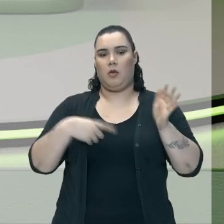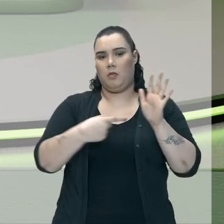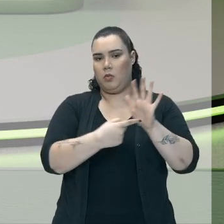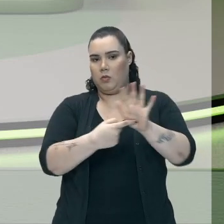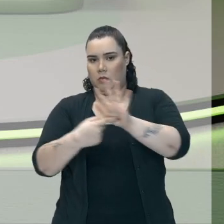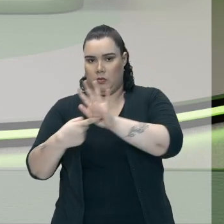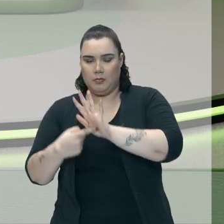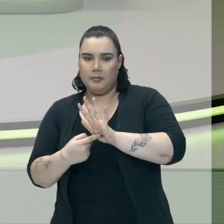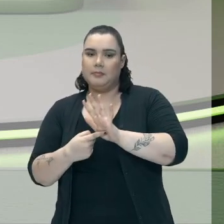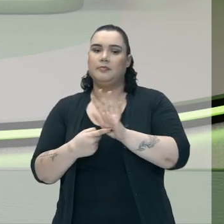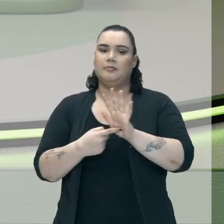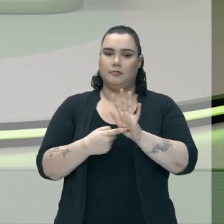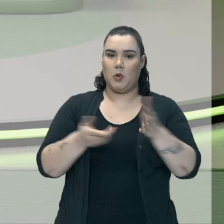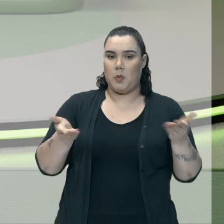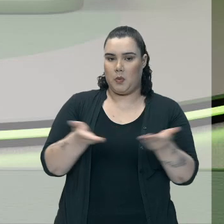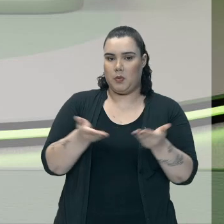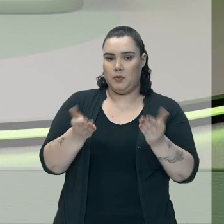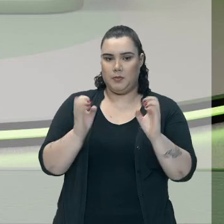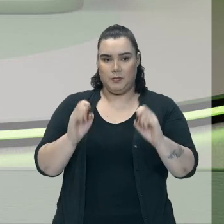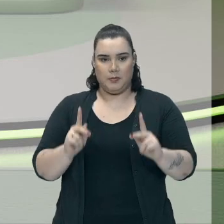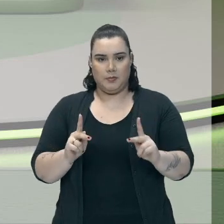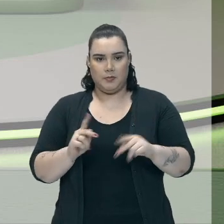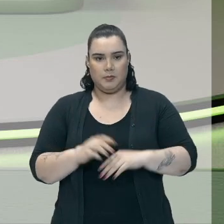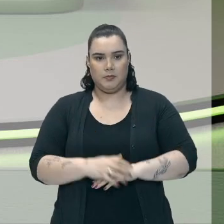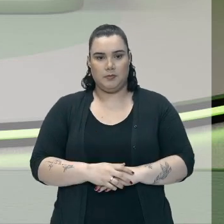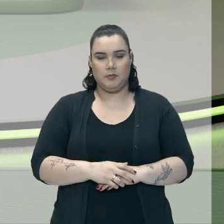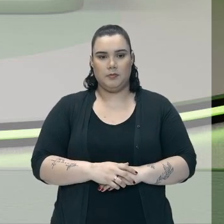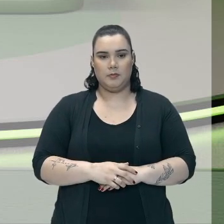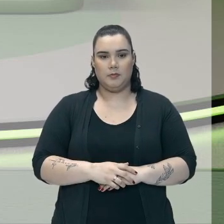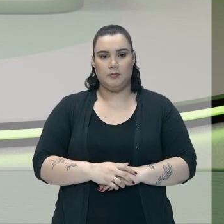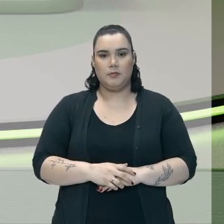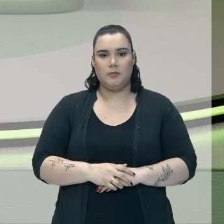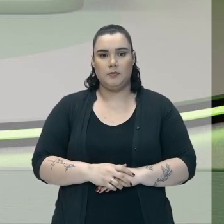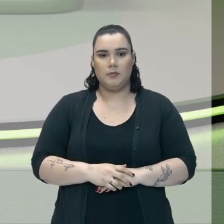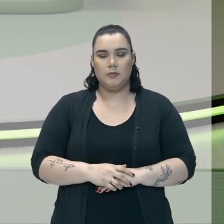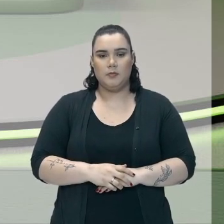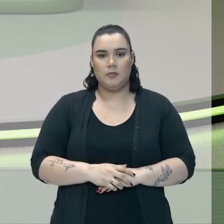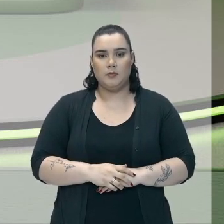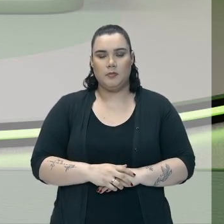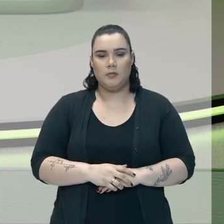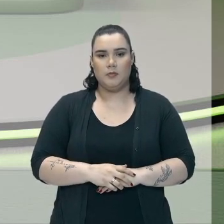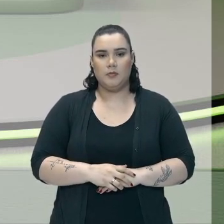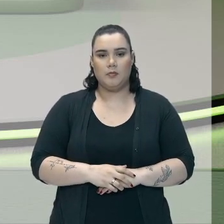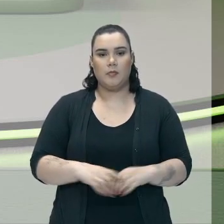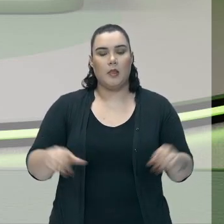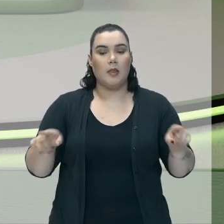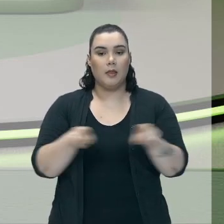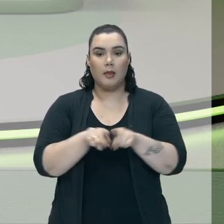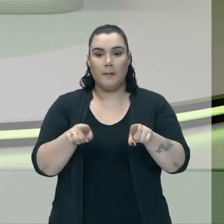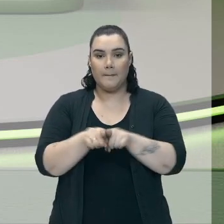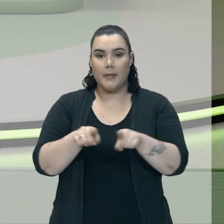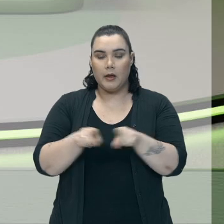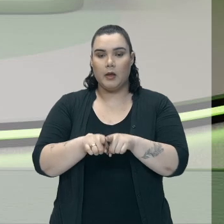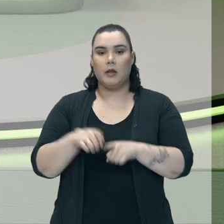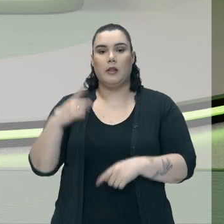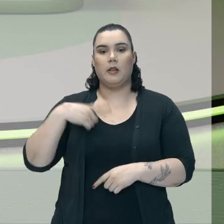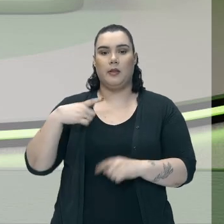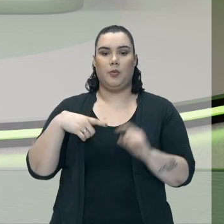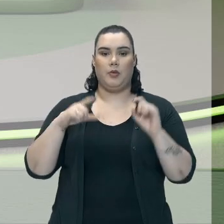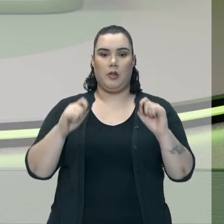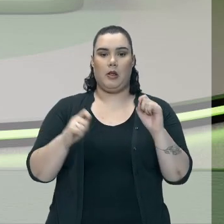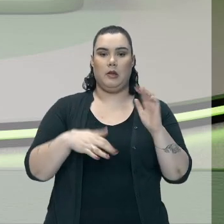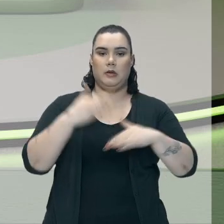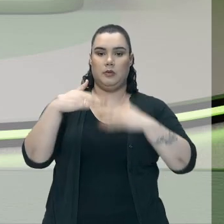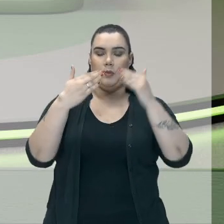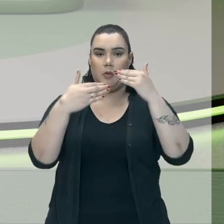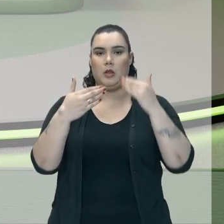nós temos aí atualmente, tá, pessoal? Bem, pessoal, além disso, com o desenvolvimento